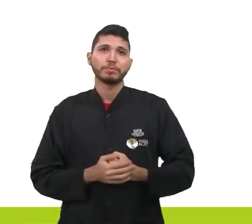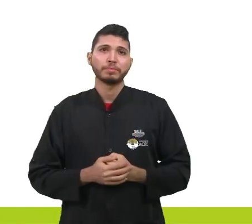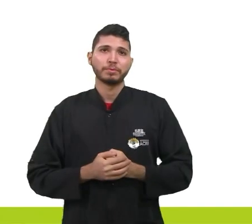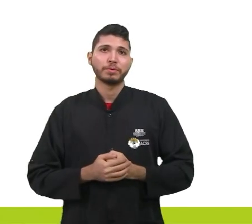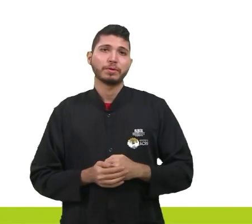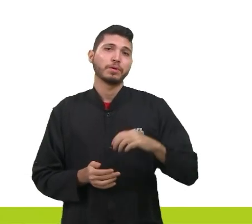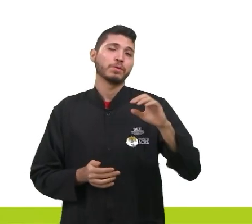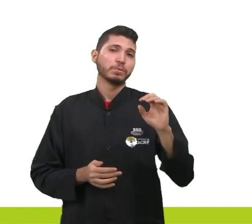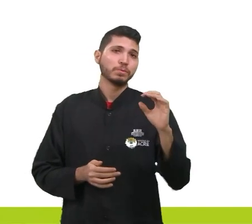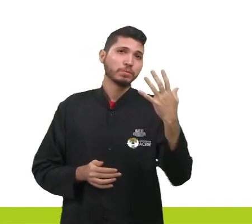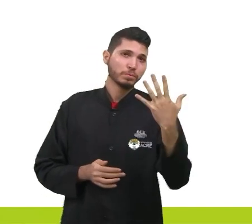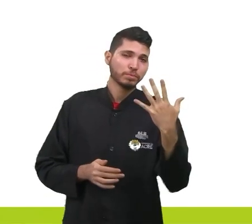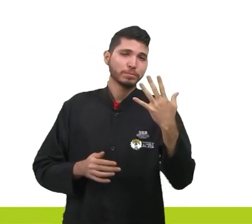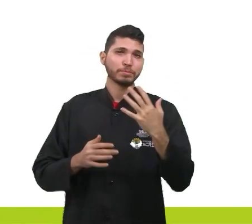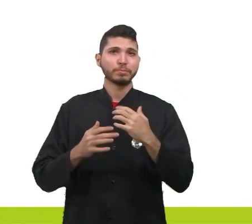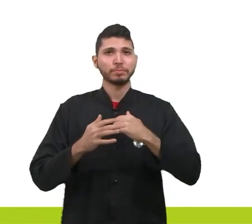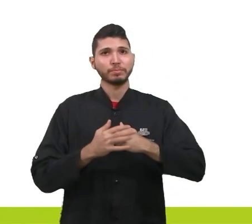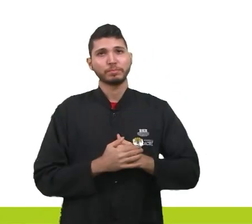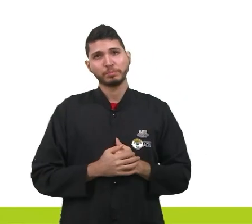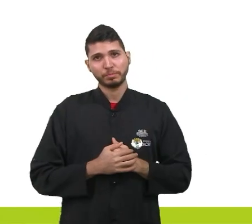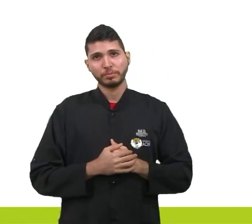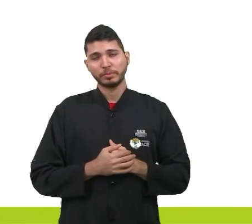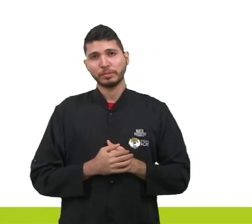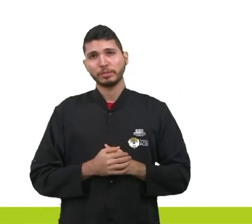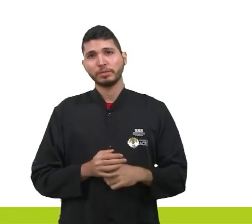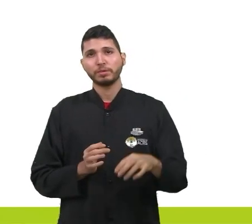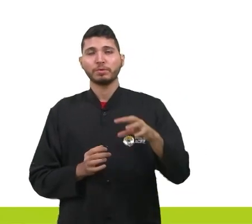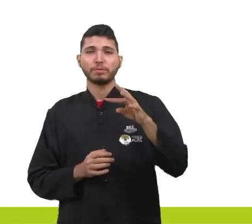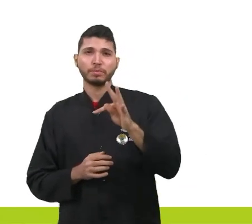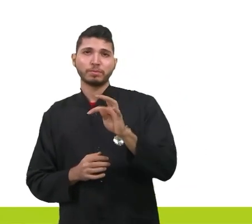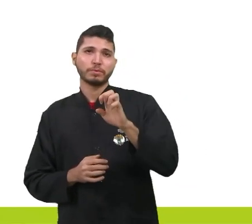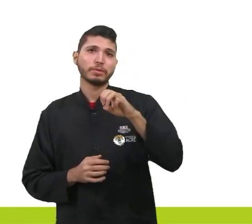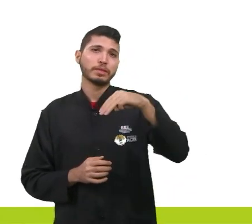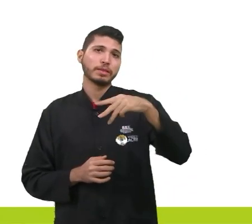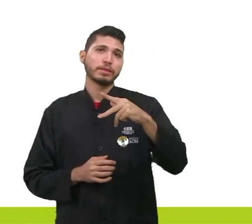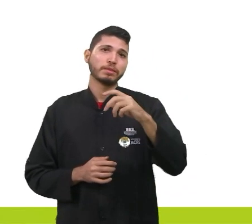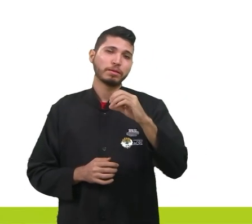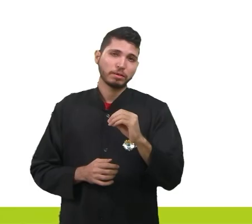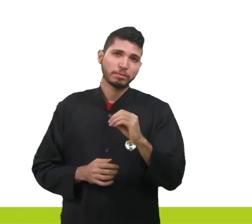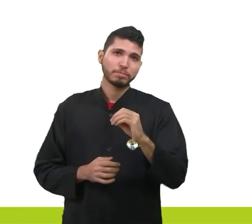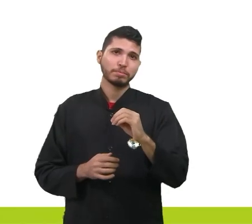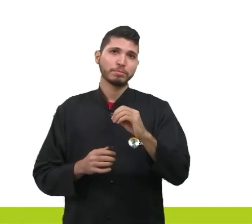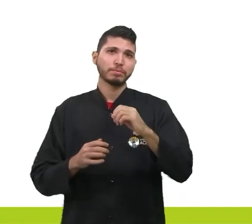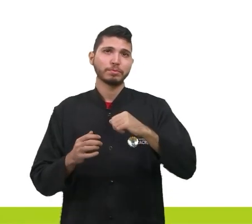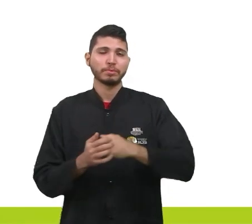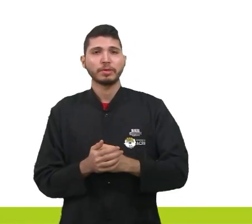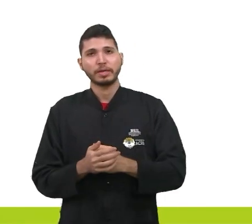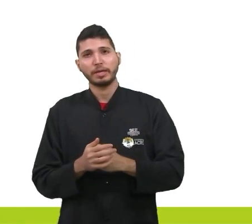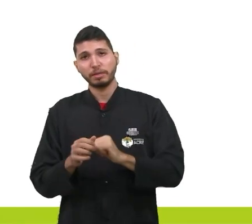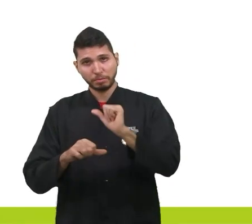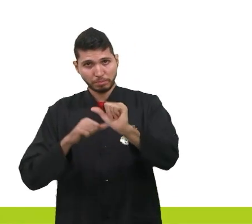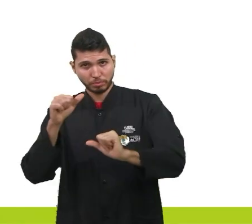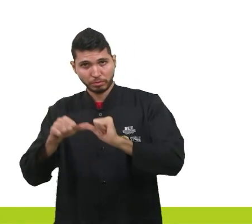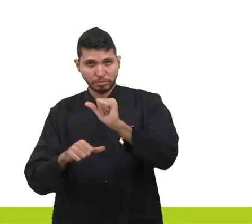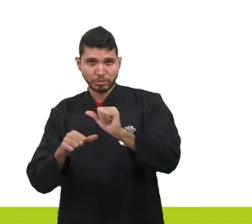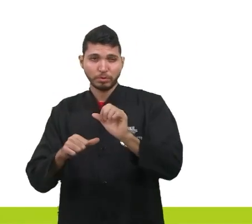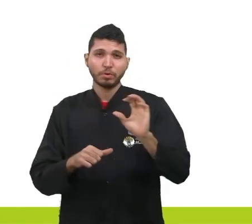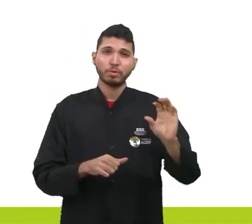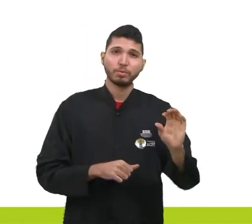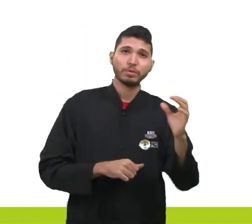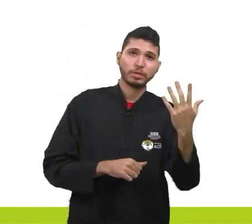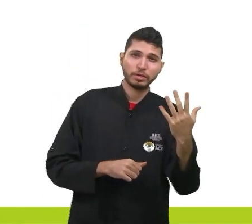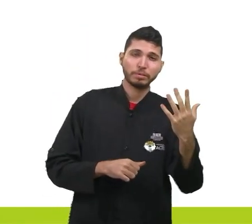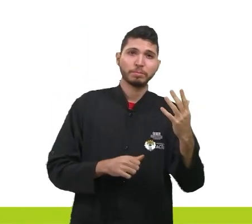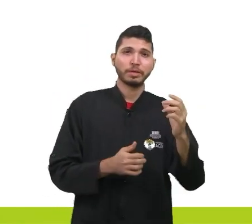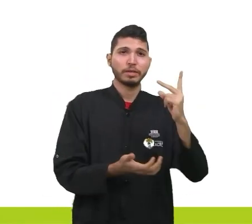tempo. Lembrando que o tempo ele é algo momentâneo e o clima é algo duradouro. Utilizando como referência a posição dos